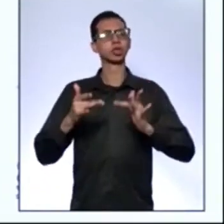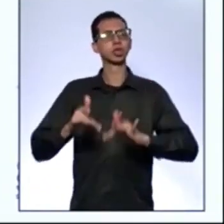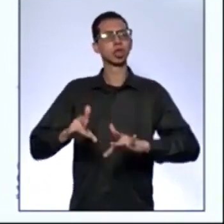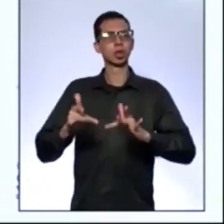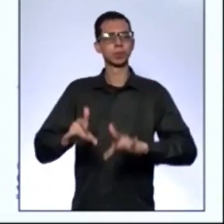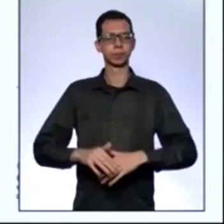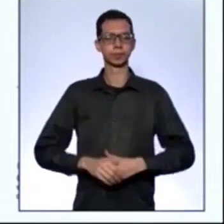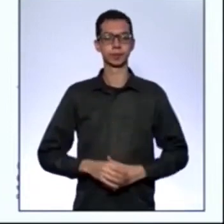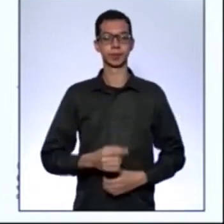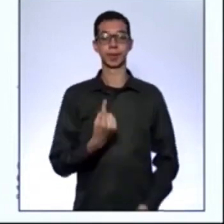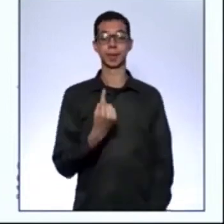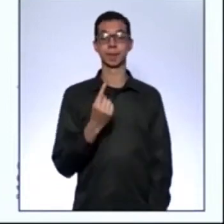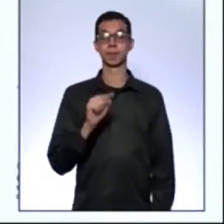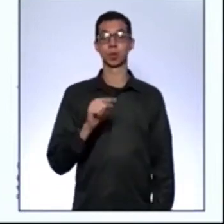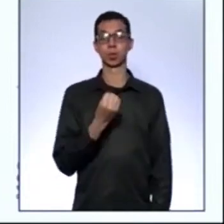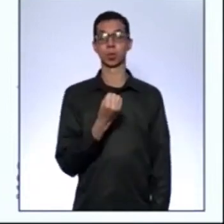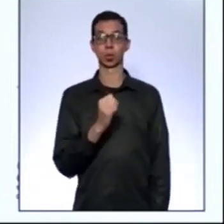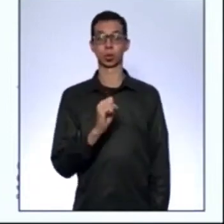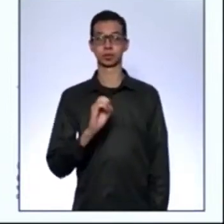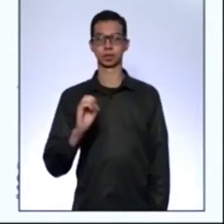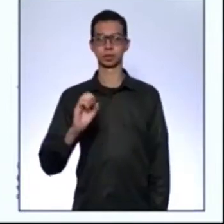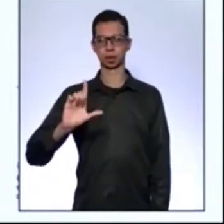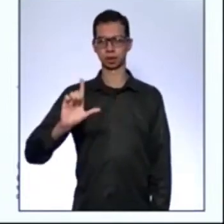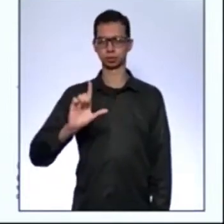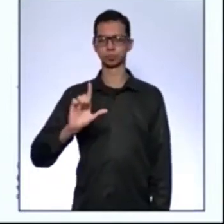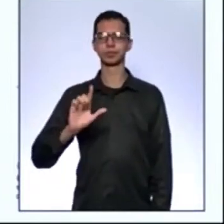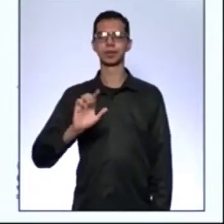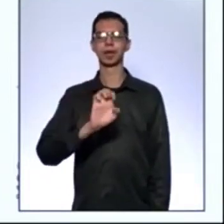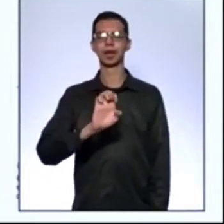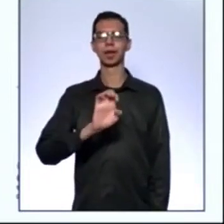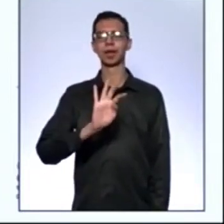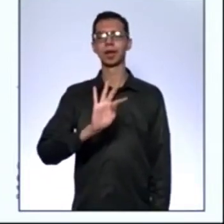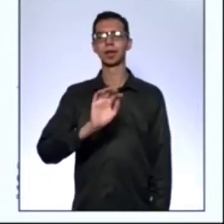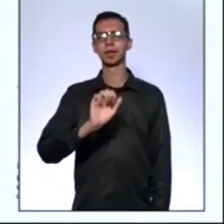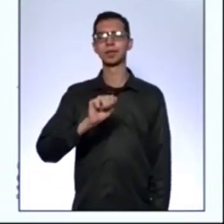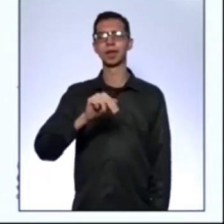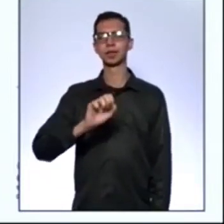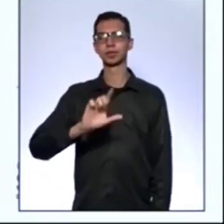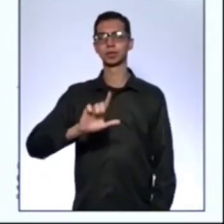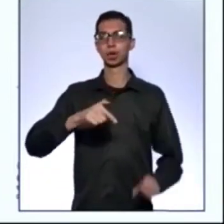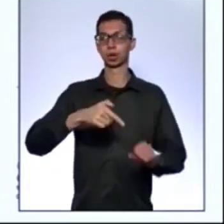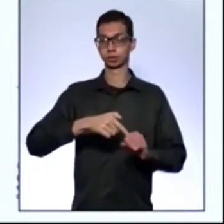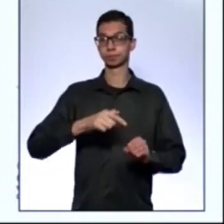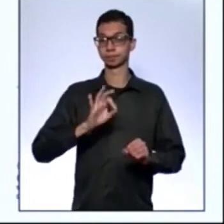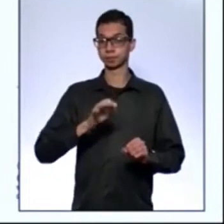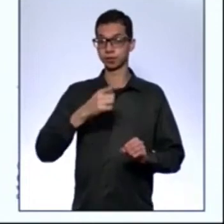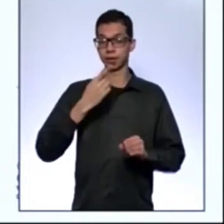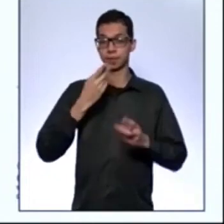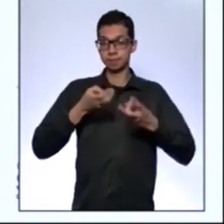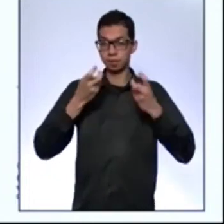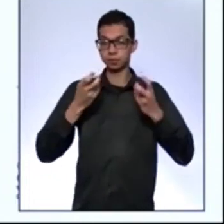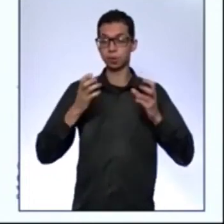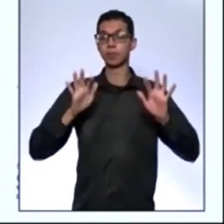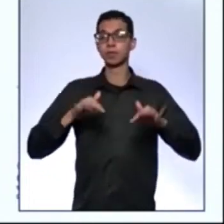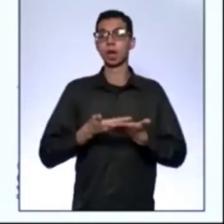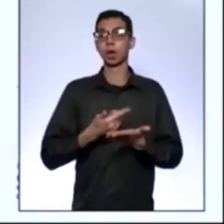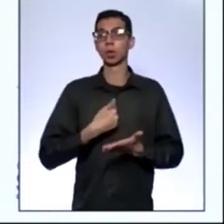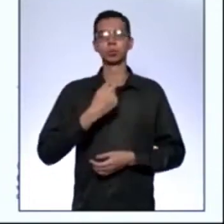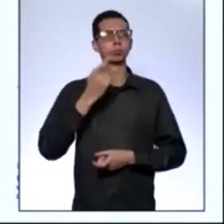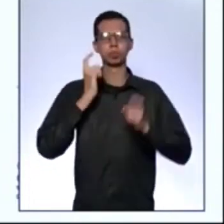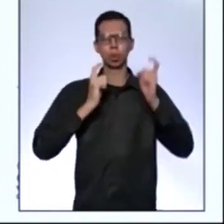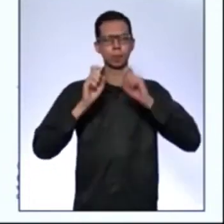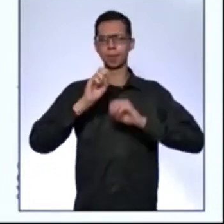para o etanol se você percebeu que nesse momento o final da aula gente eu não tô preocupado em te ensinar a fazer